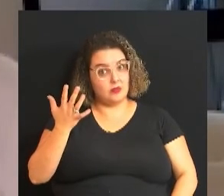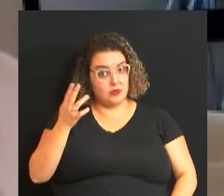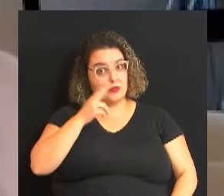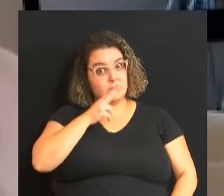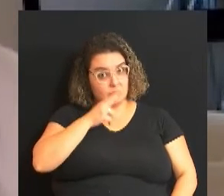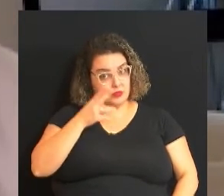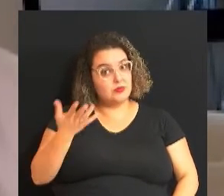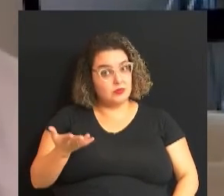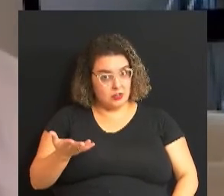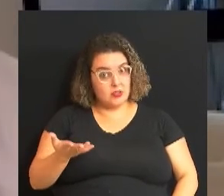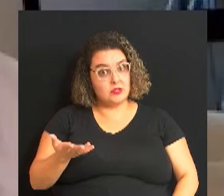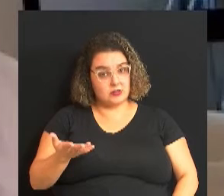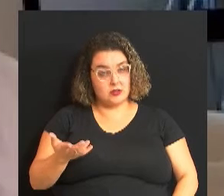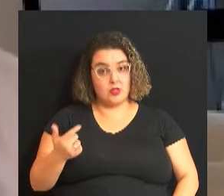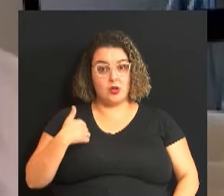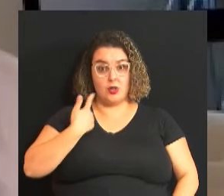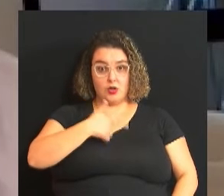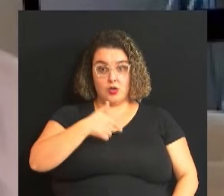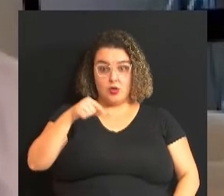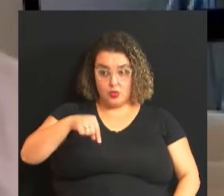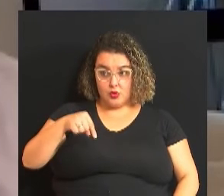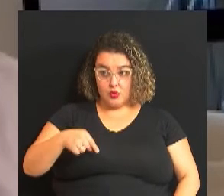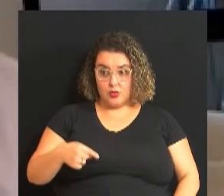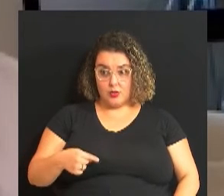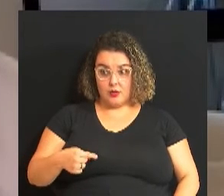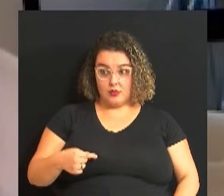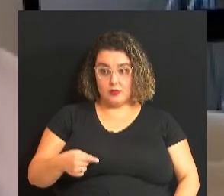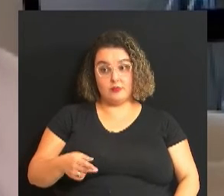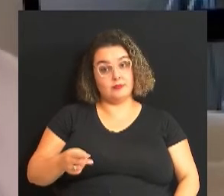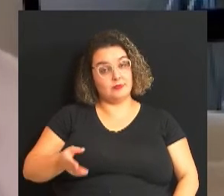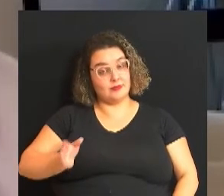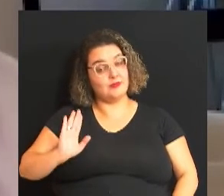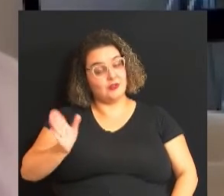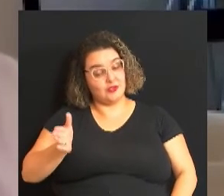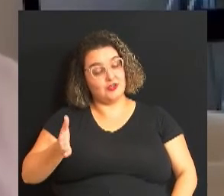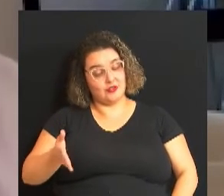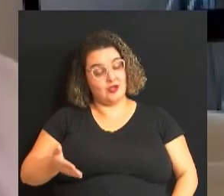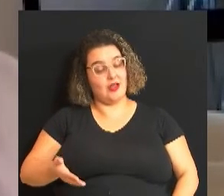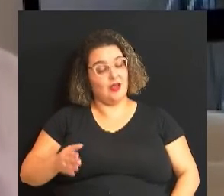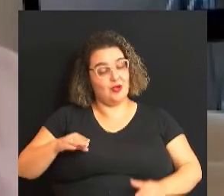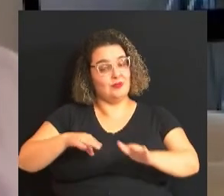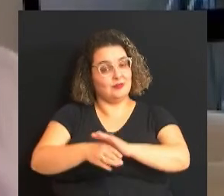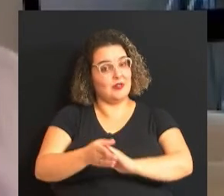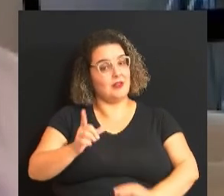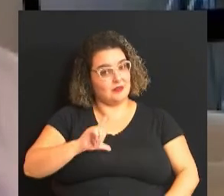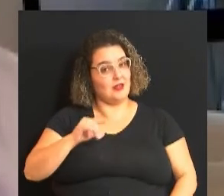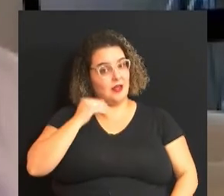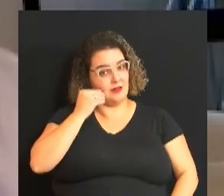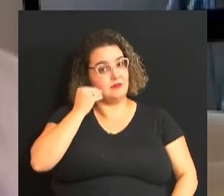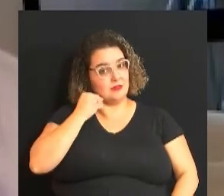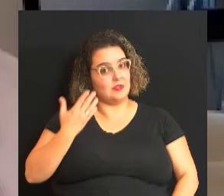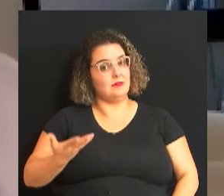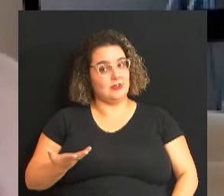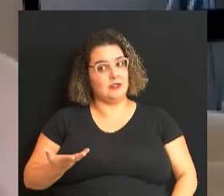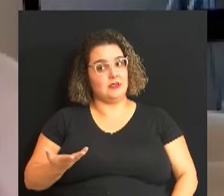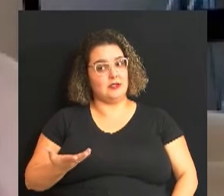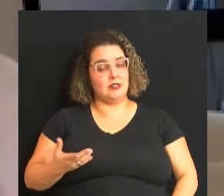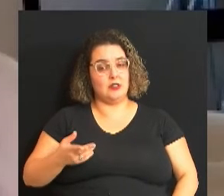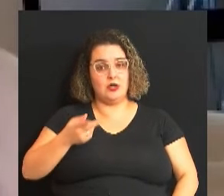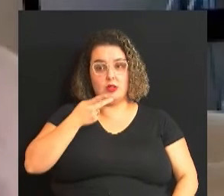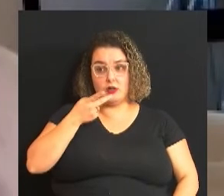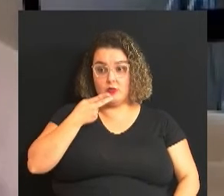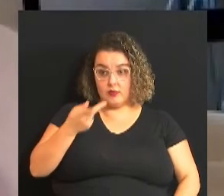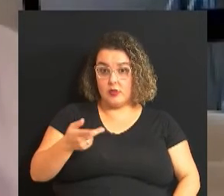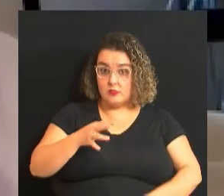né? Nós que somos macacos velhos, né, temos experiência. Eu costumo falar para os